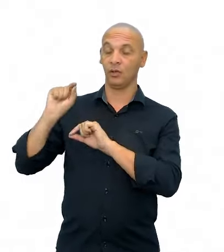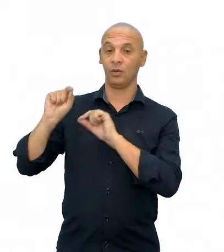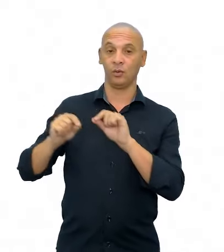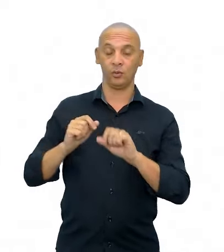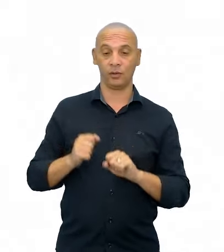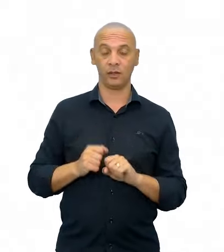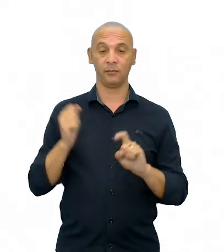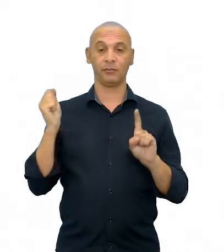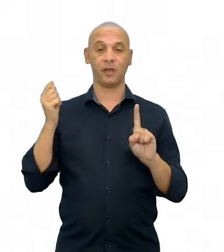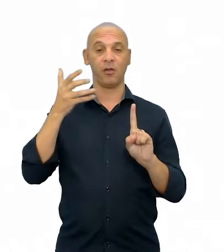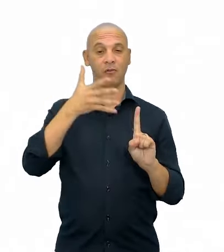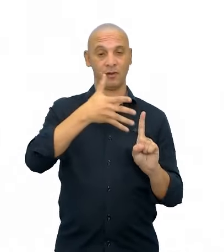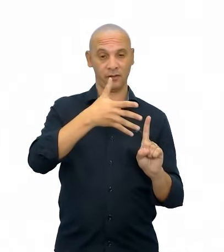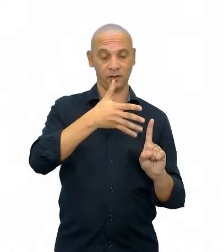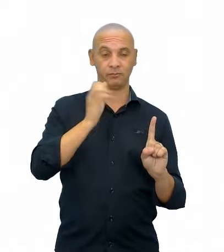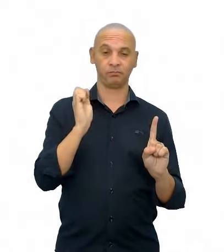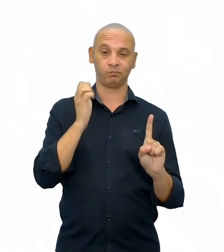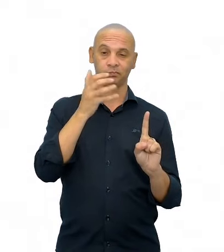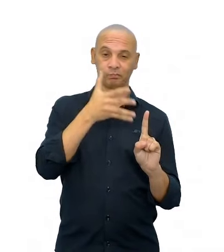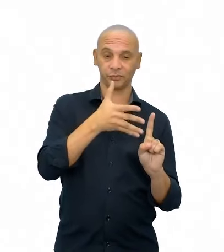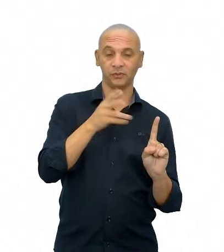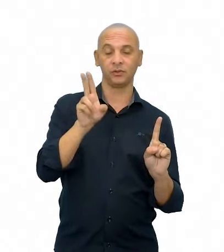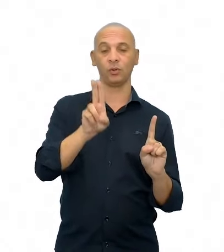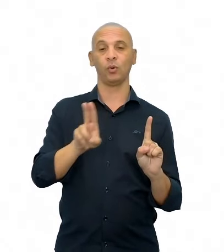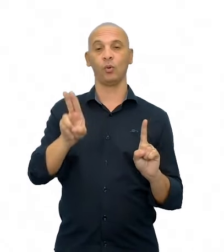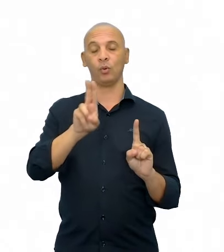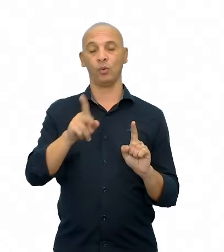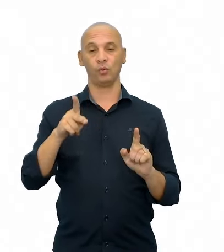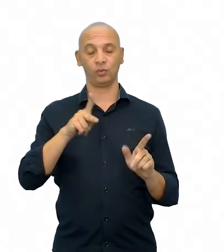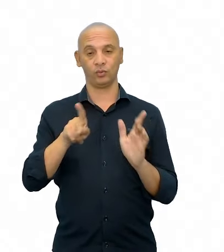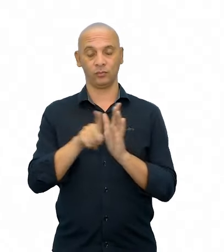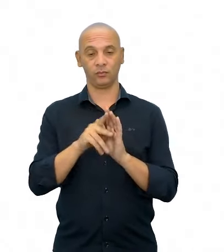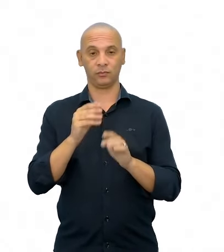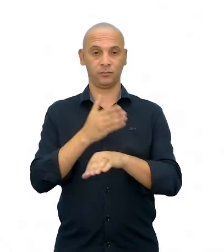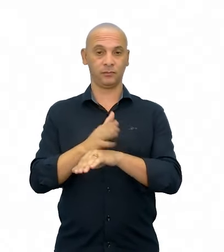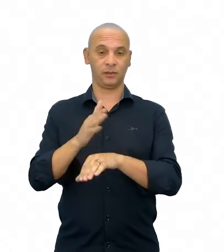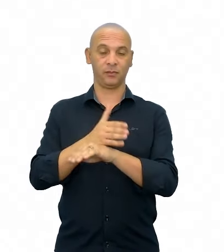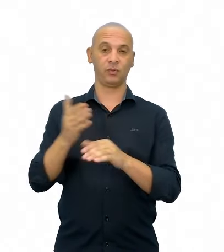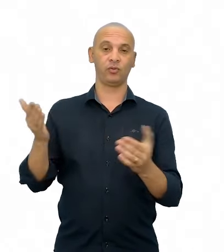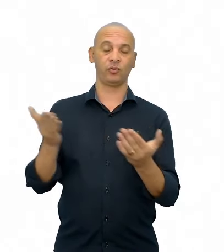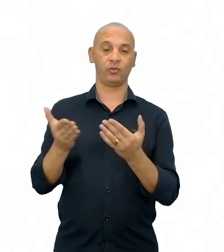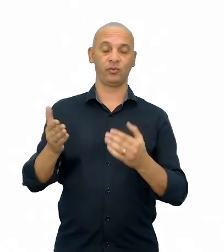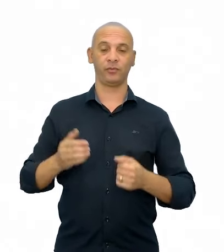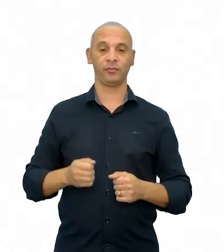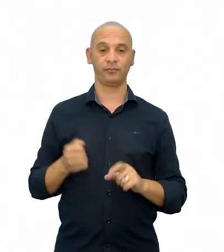aí algumas referências que utilizamos para essa nossa formação.